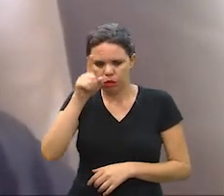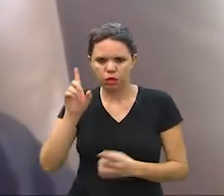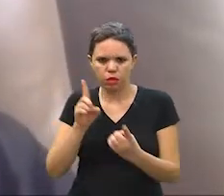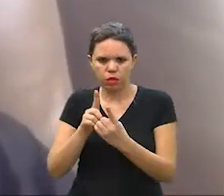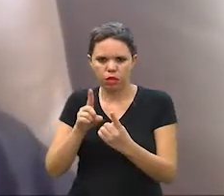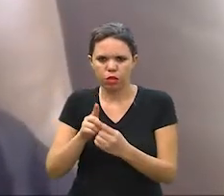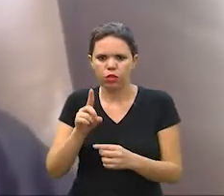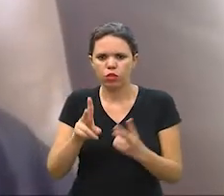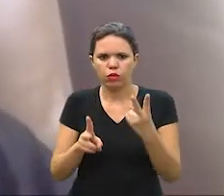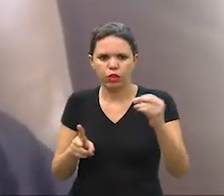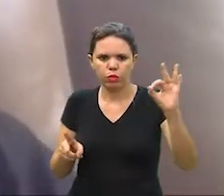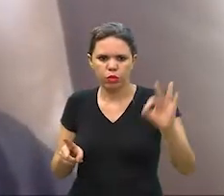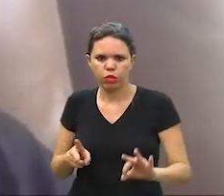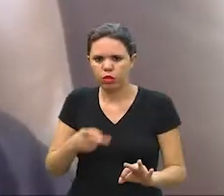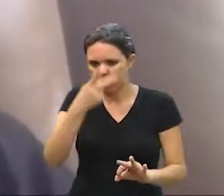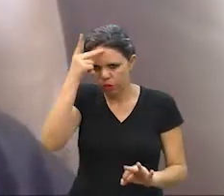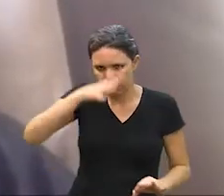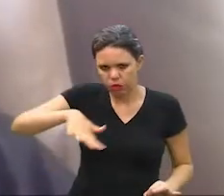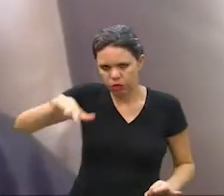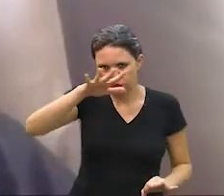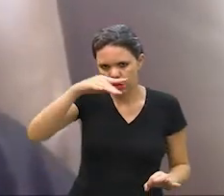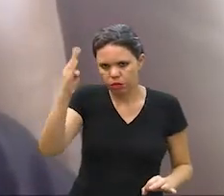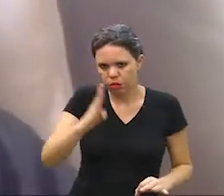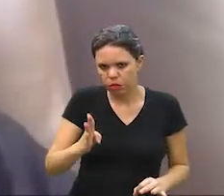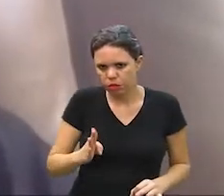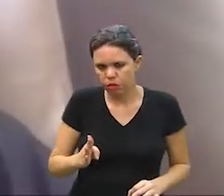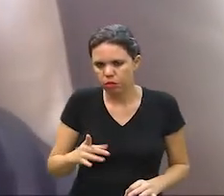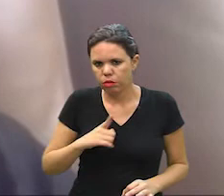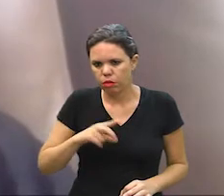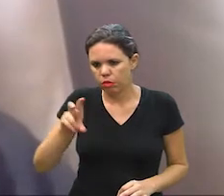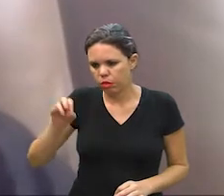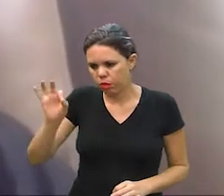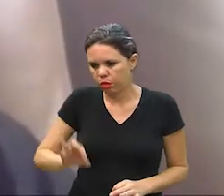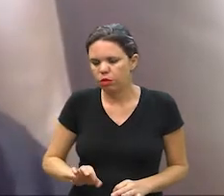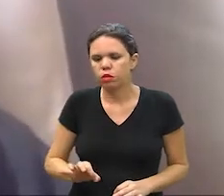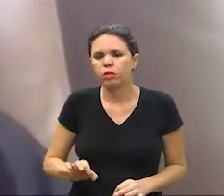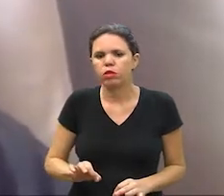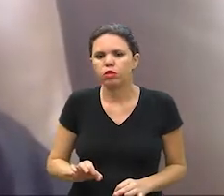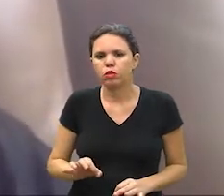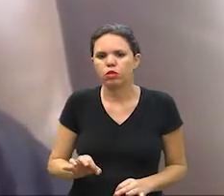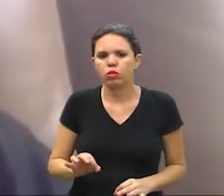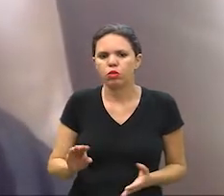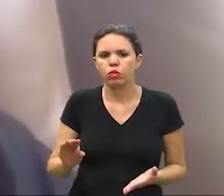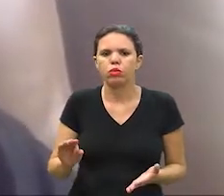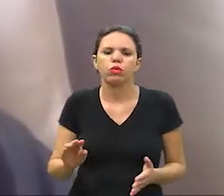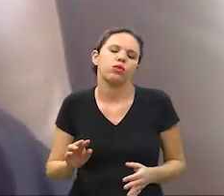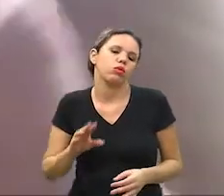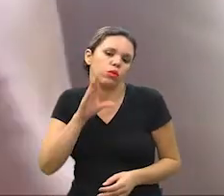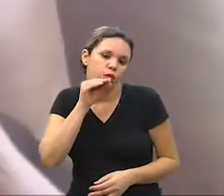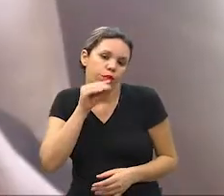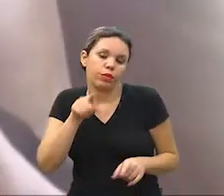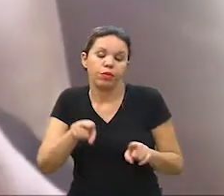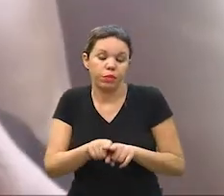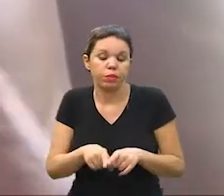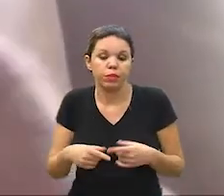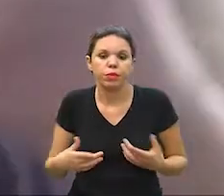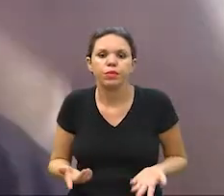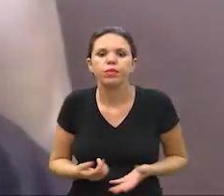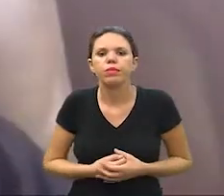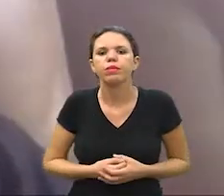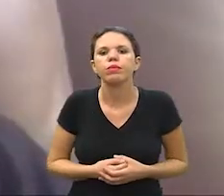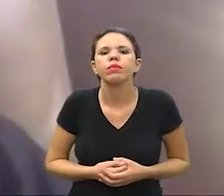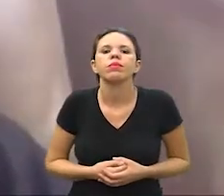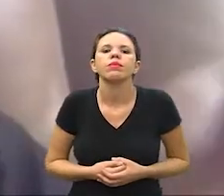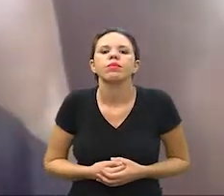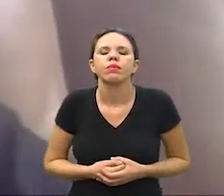atende só 20 e poucos por cento da população brasileira e tem 50% do recurso. Então, veja bem,